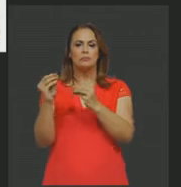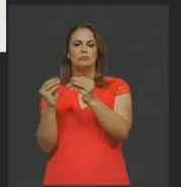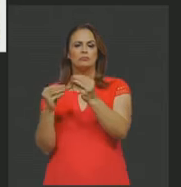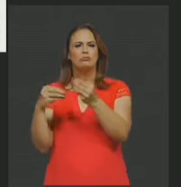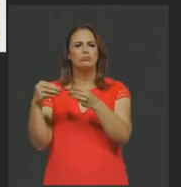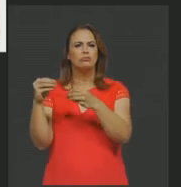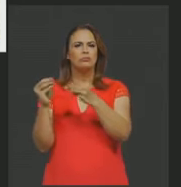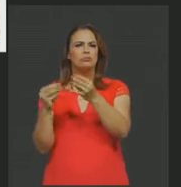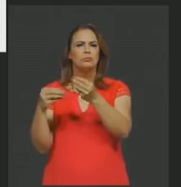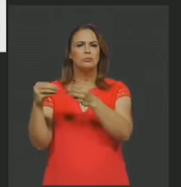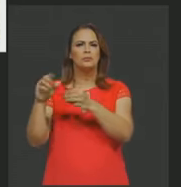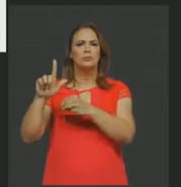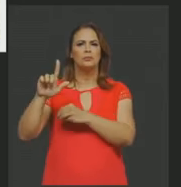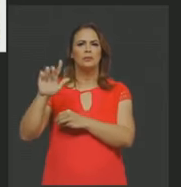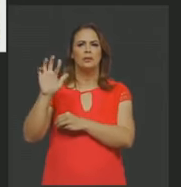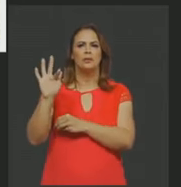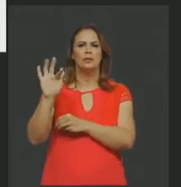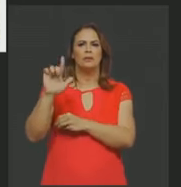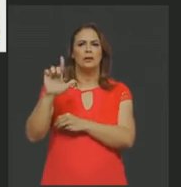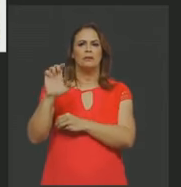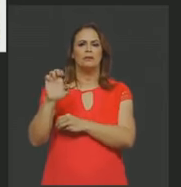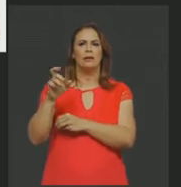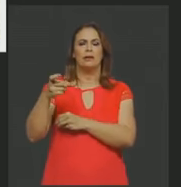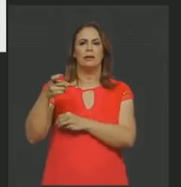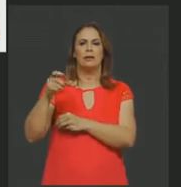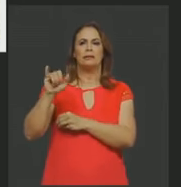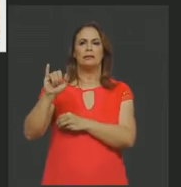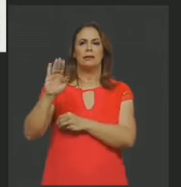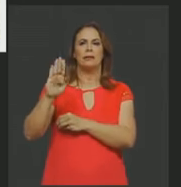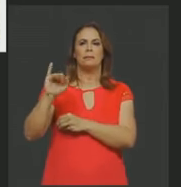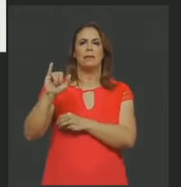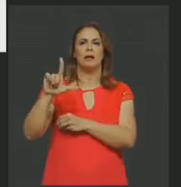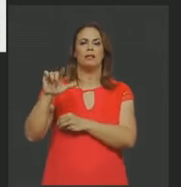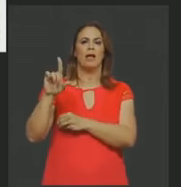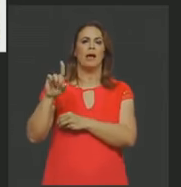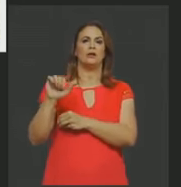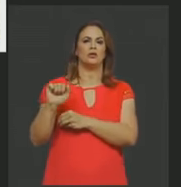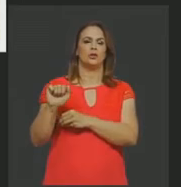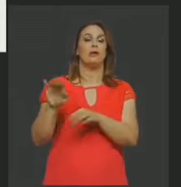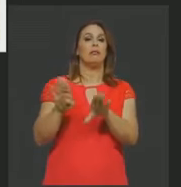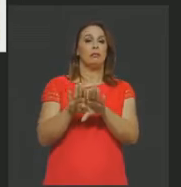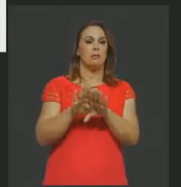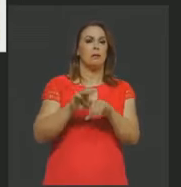Aqui vocês estão vendo um vaso sanguíneo, tá, gente? Mostrando que ele é bem irrigado.